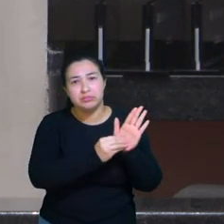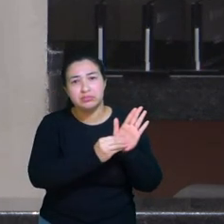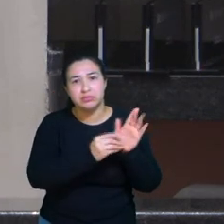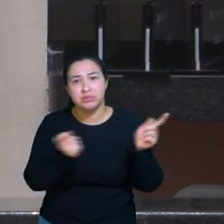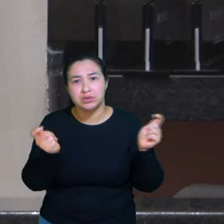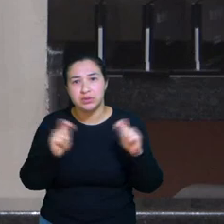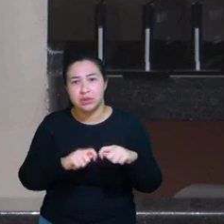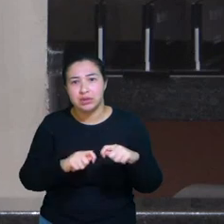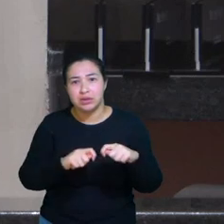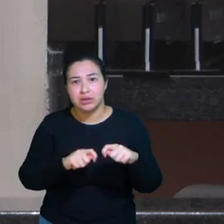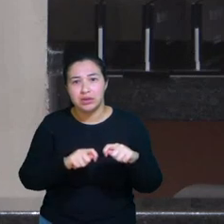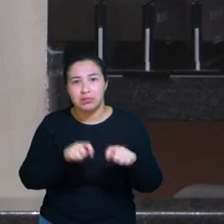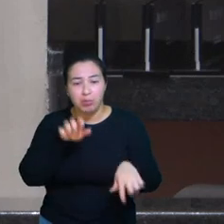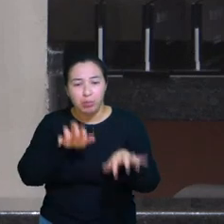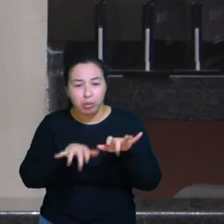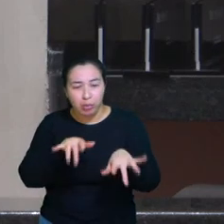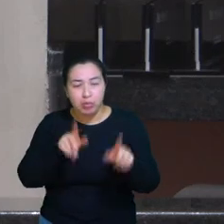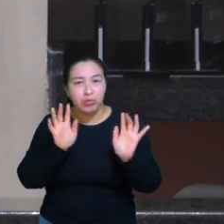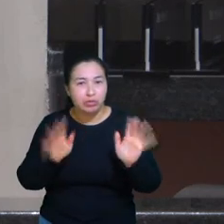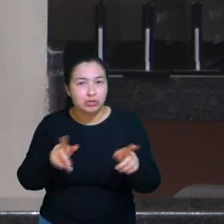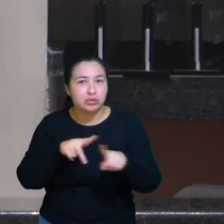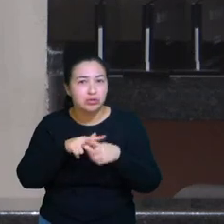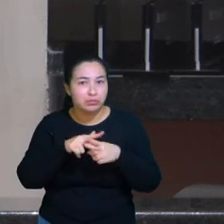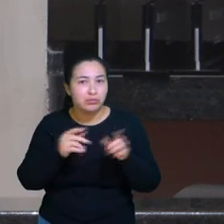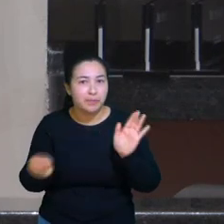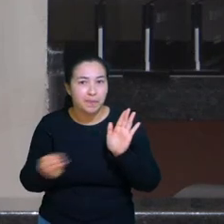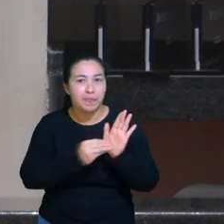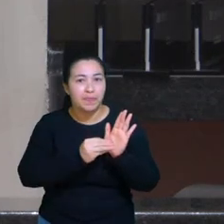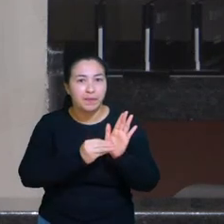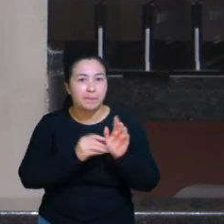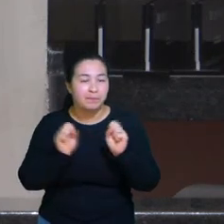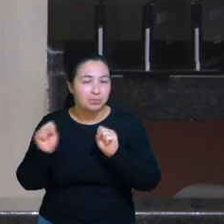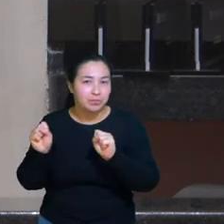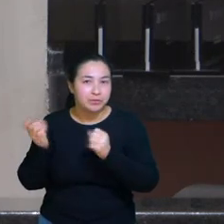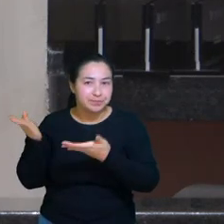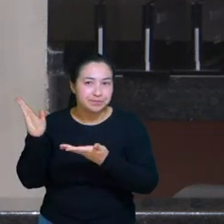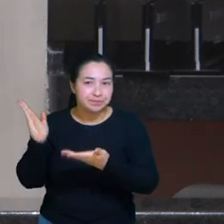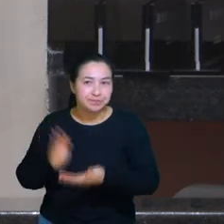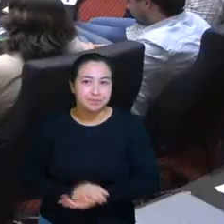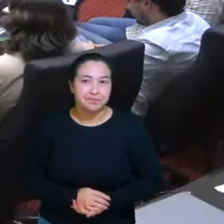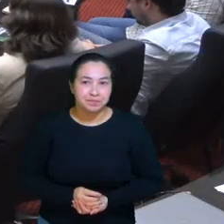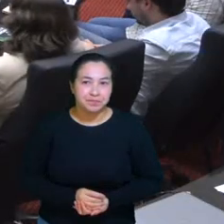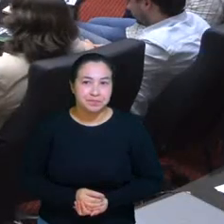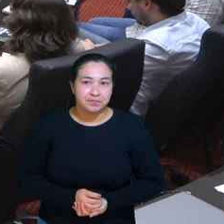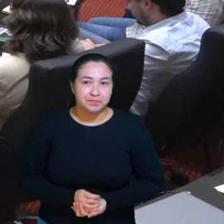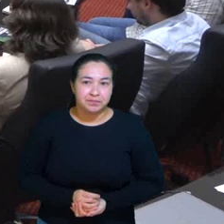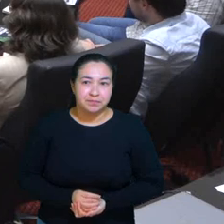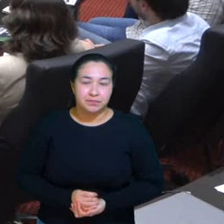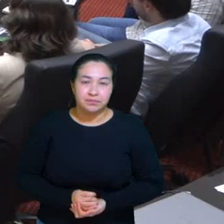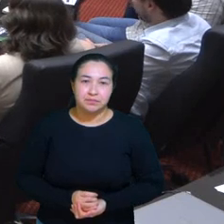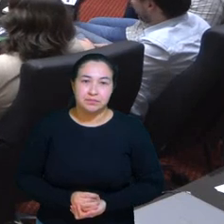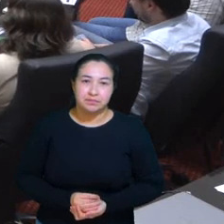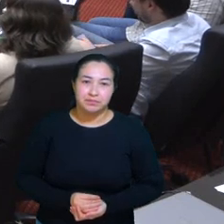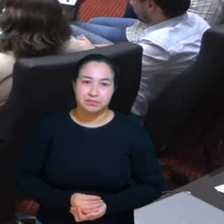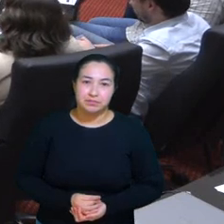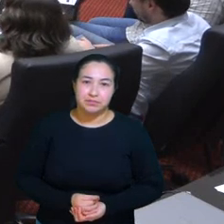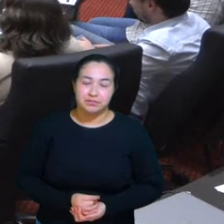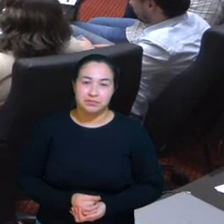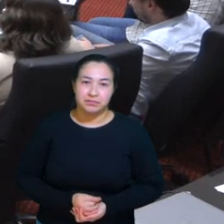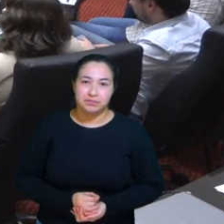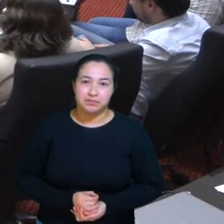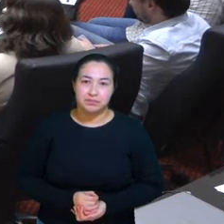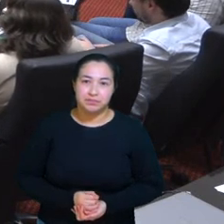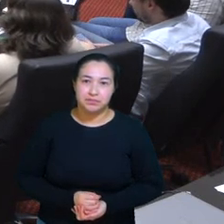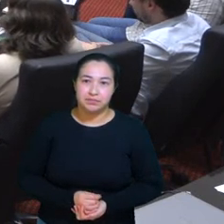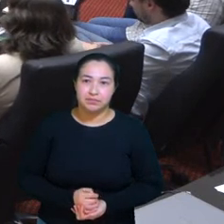estou mexendo aqui no documento para para inserir ok uma muito B